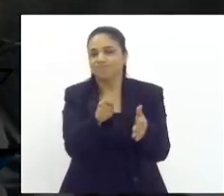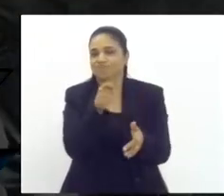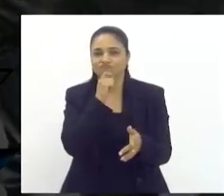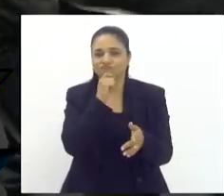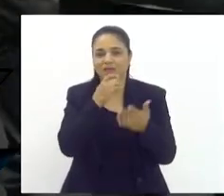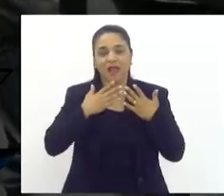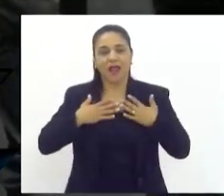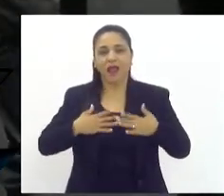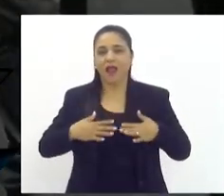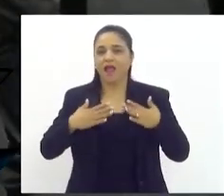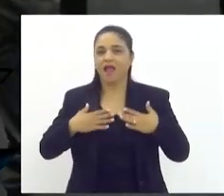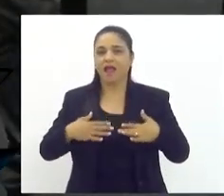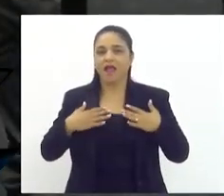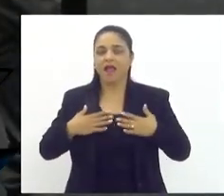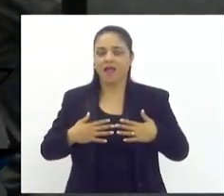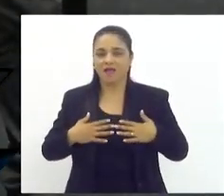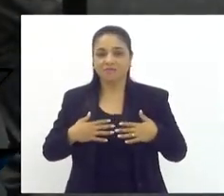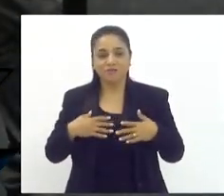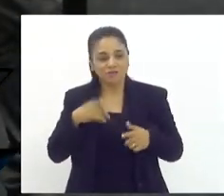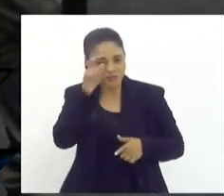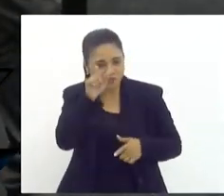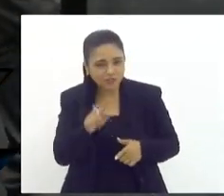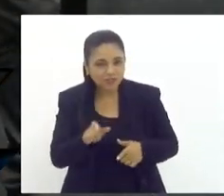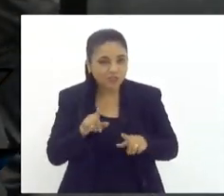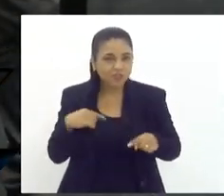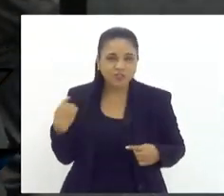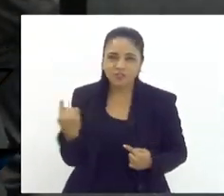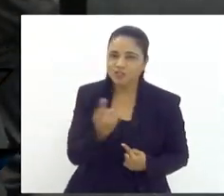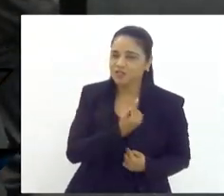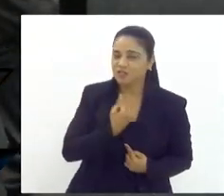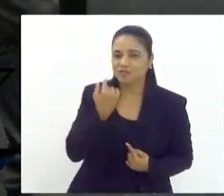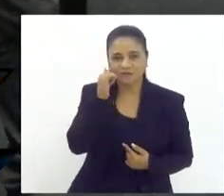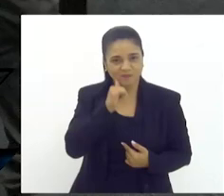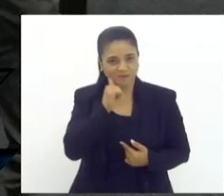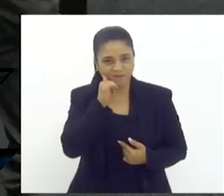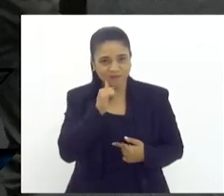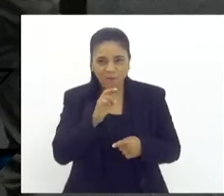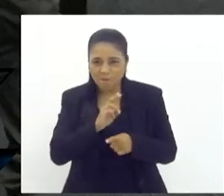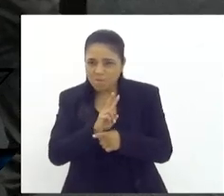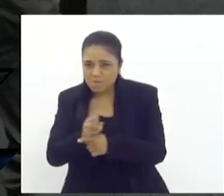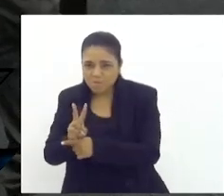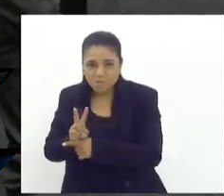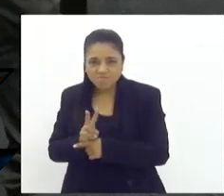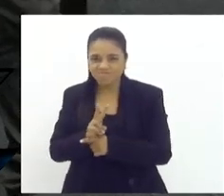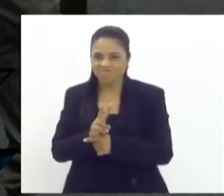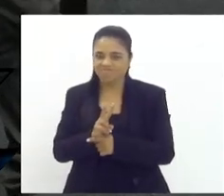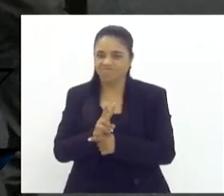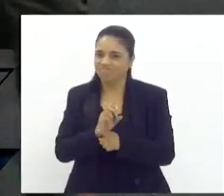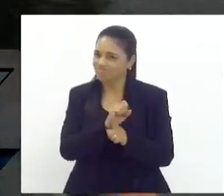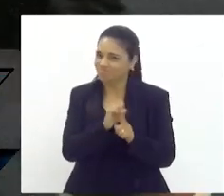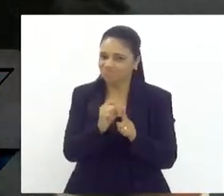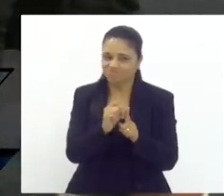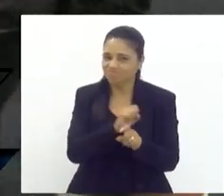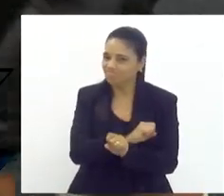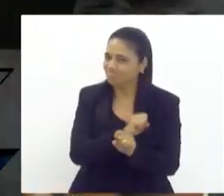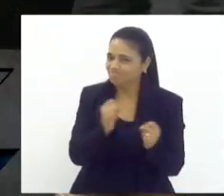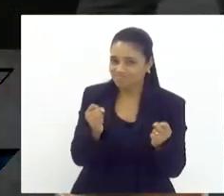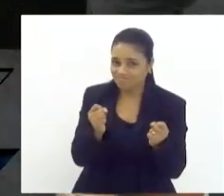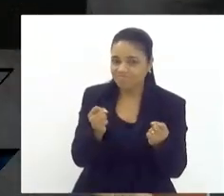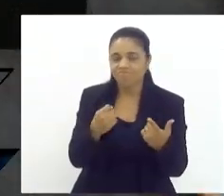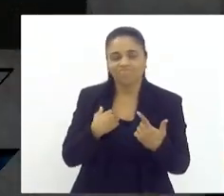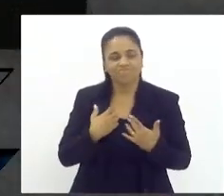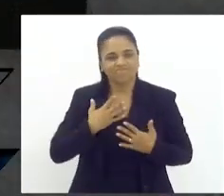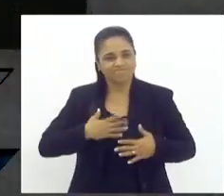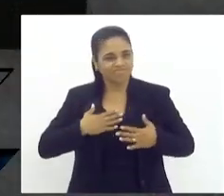de acharmos que nós mulheres estamos protegidas nessa sociedade só para que o senhor e os